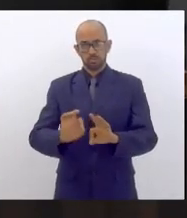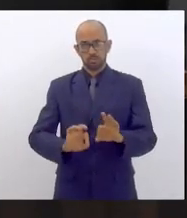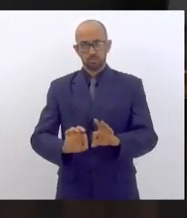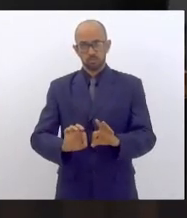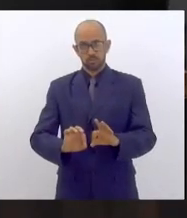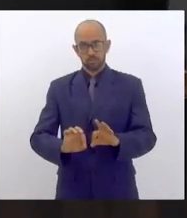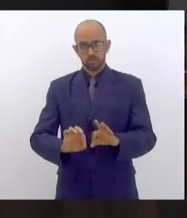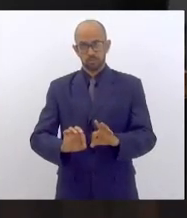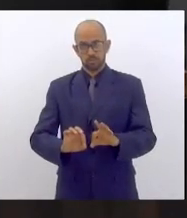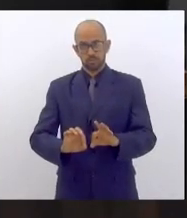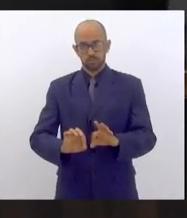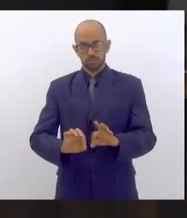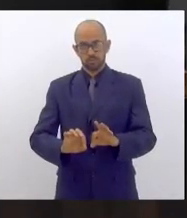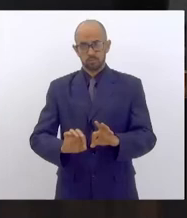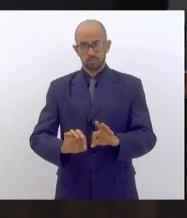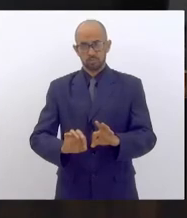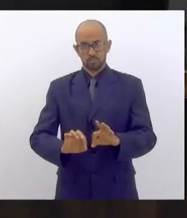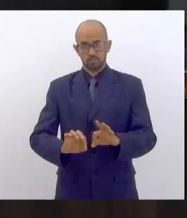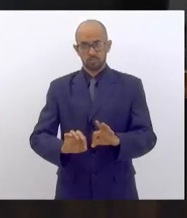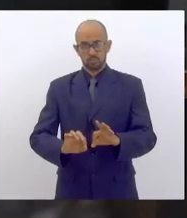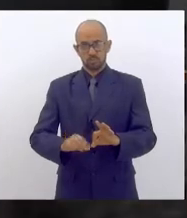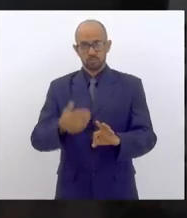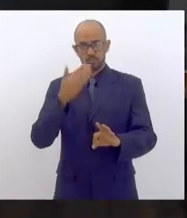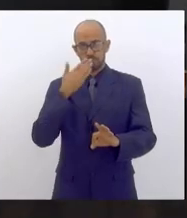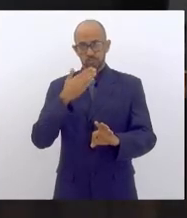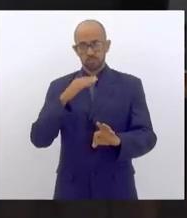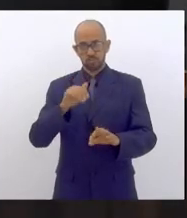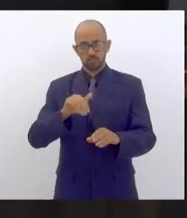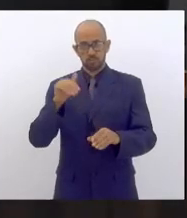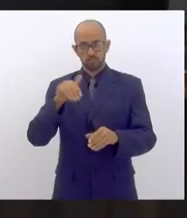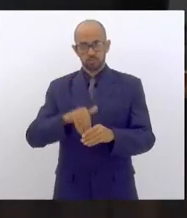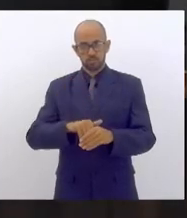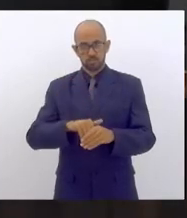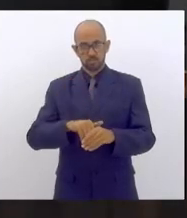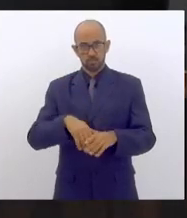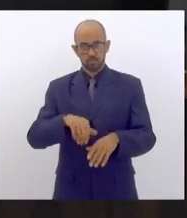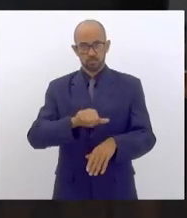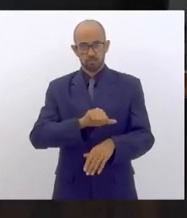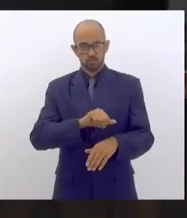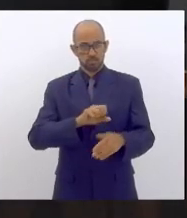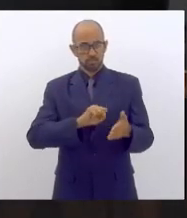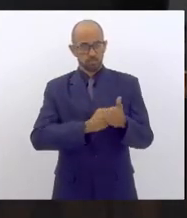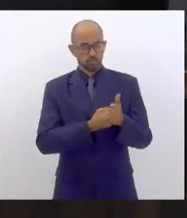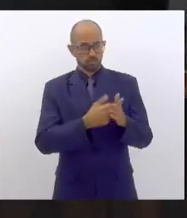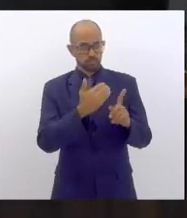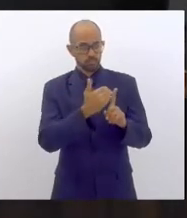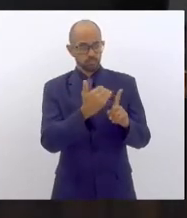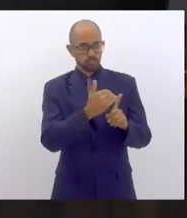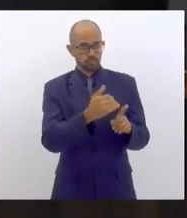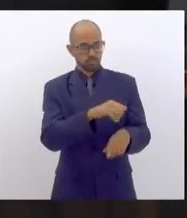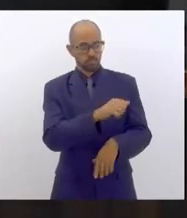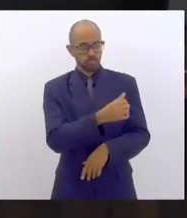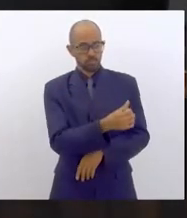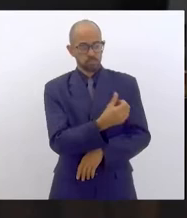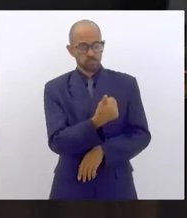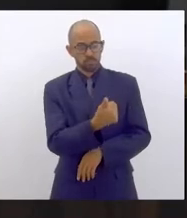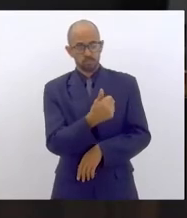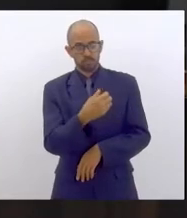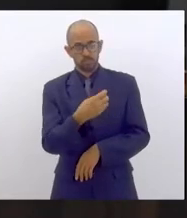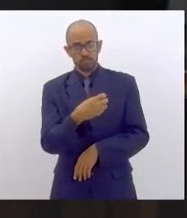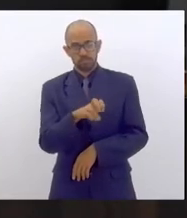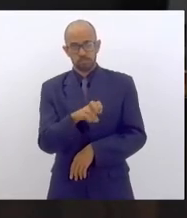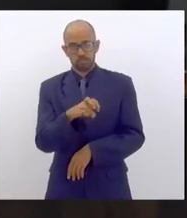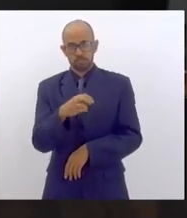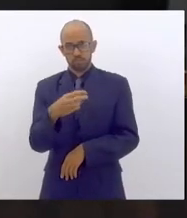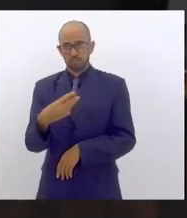ordem. Vou colher o parecer do 17º, veto parcial aposto ao projeto de lei 6153 de 22, de